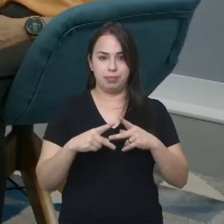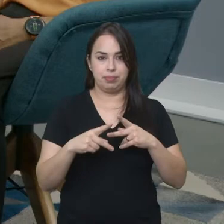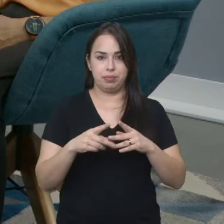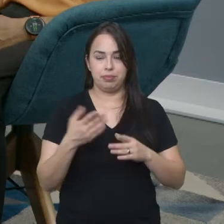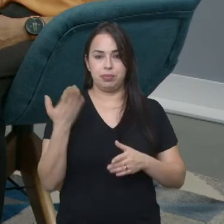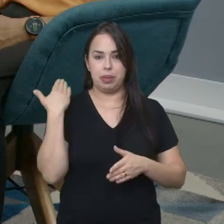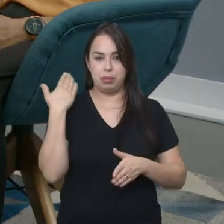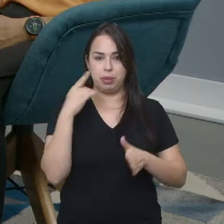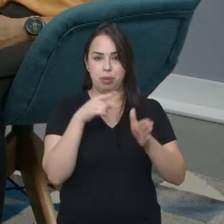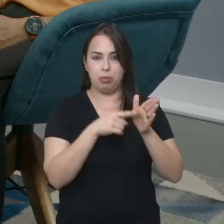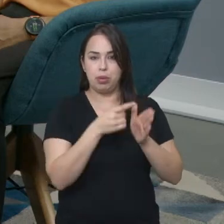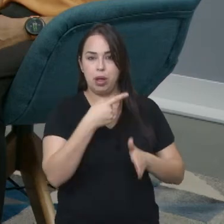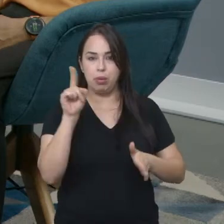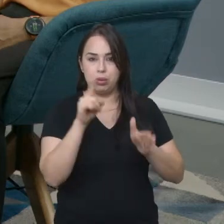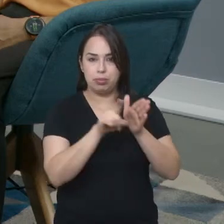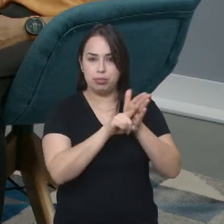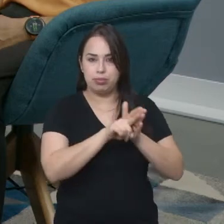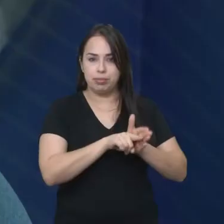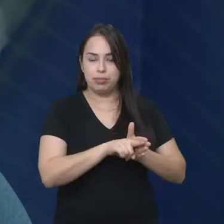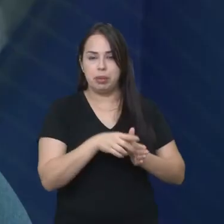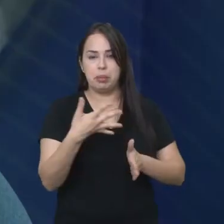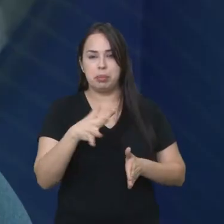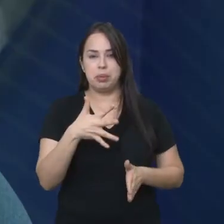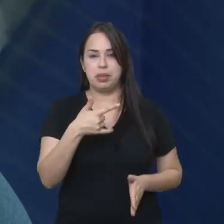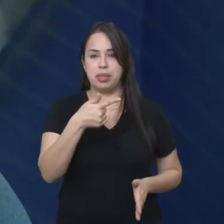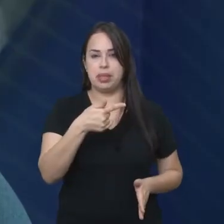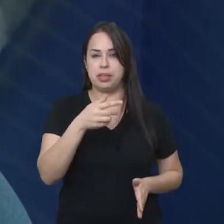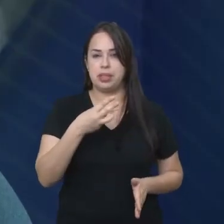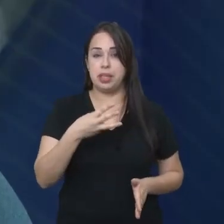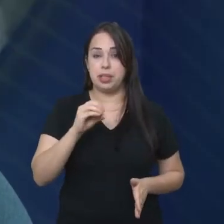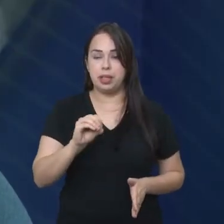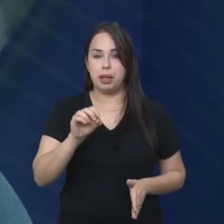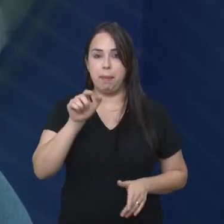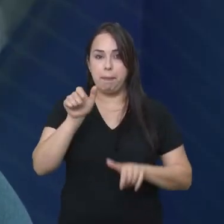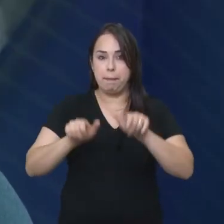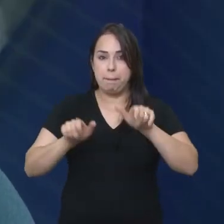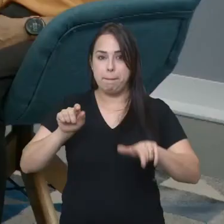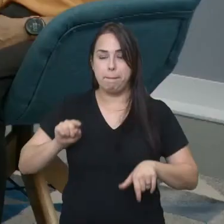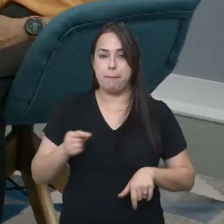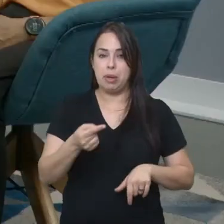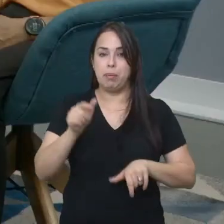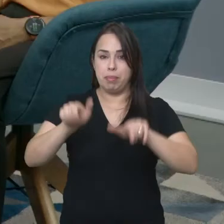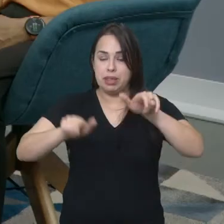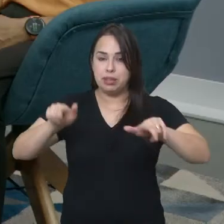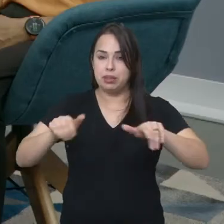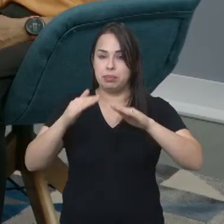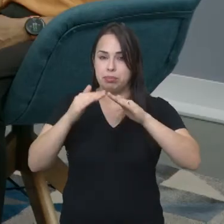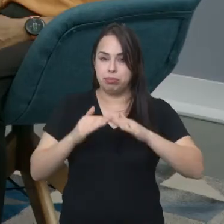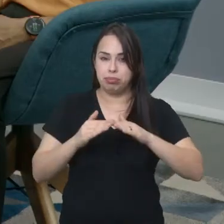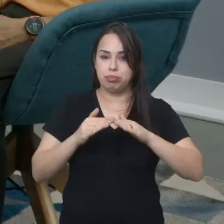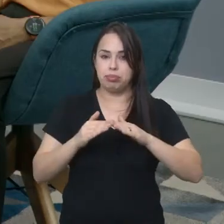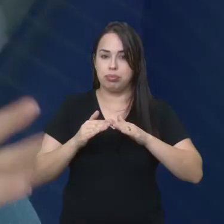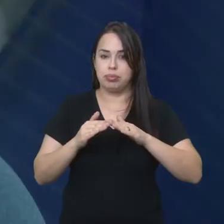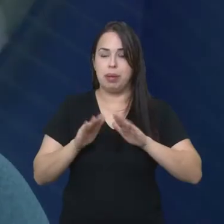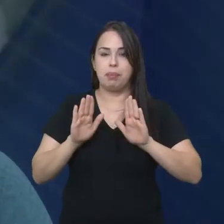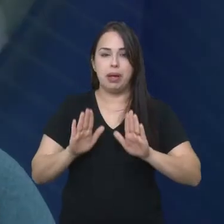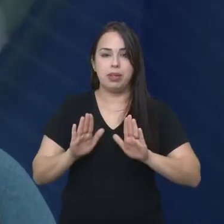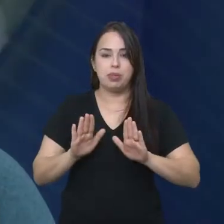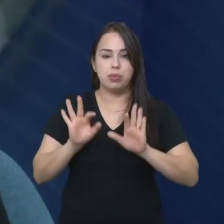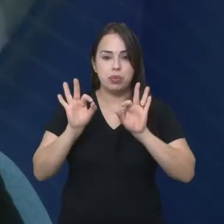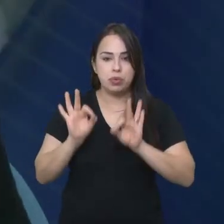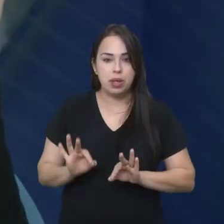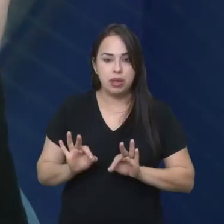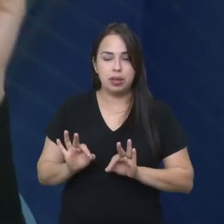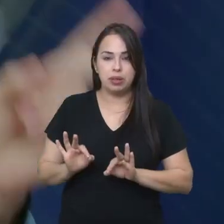do IBGE de 2020, tem quase 730 mil habitantes. De acordo com o CONANDA, o ideal